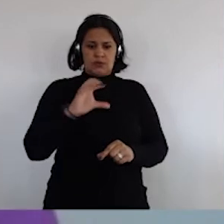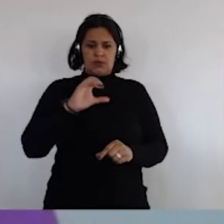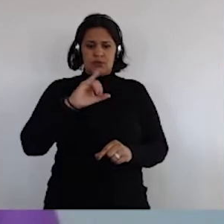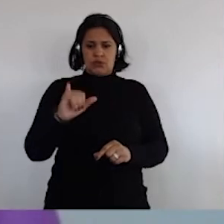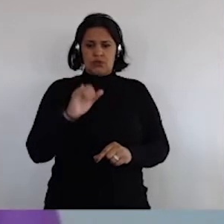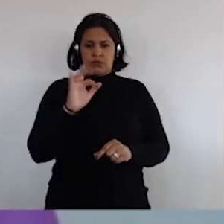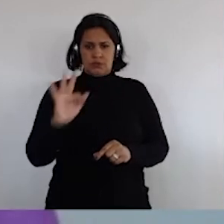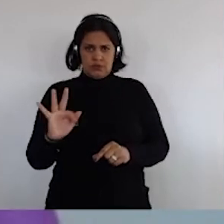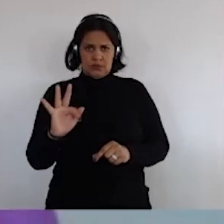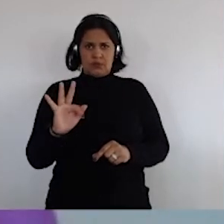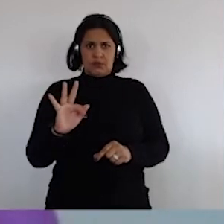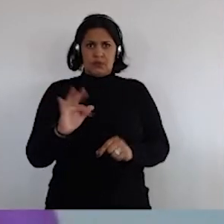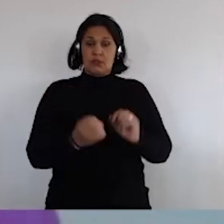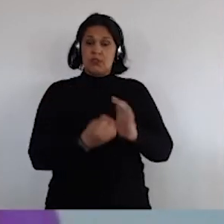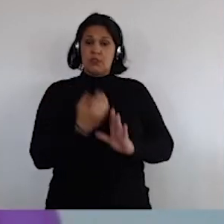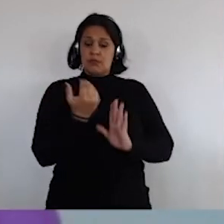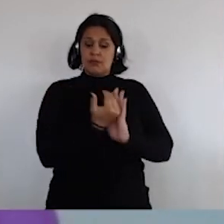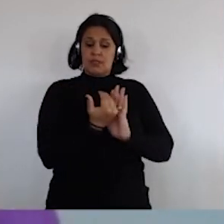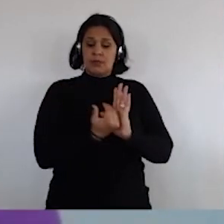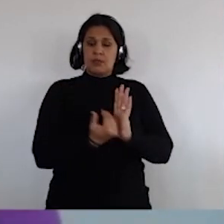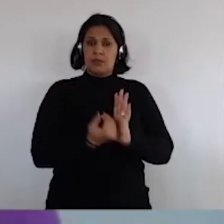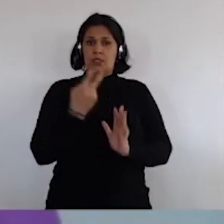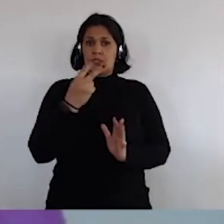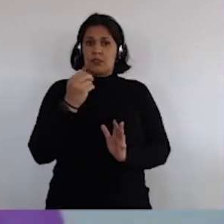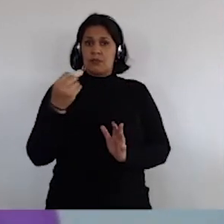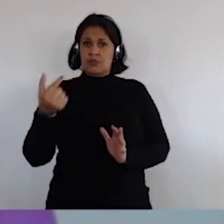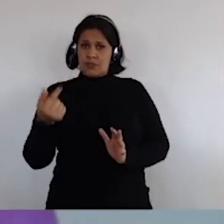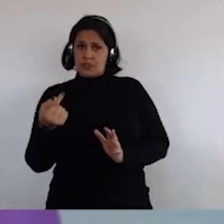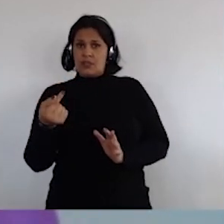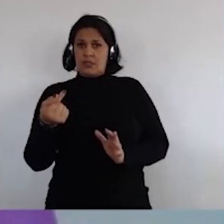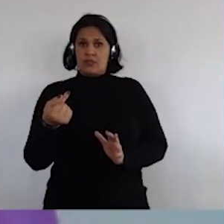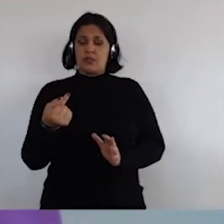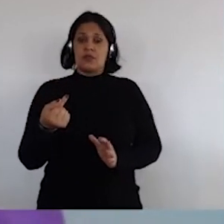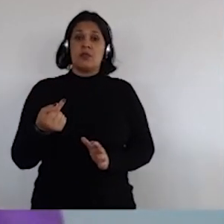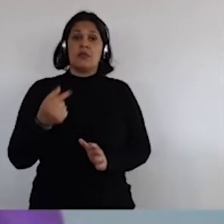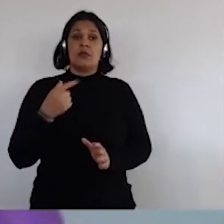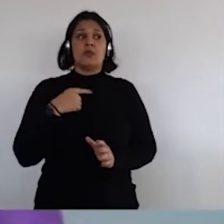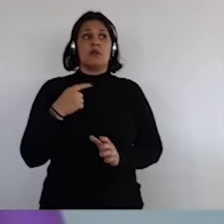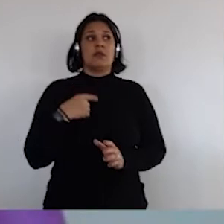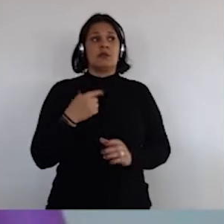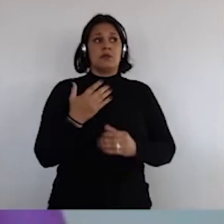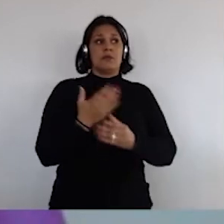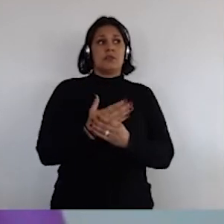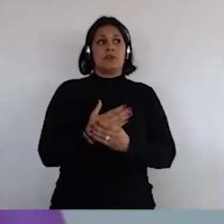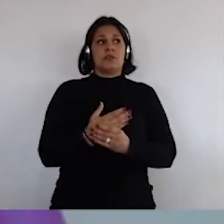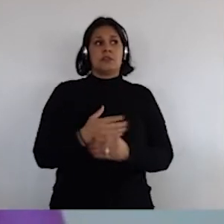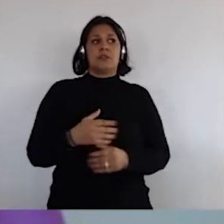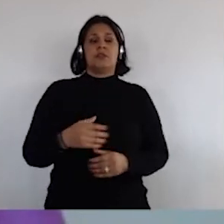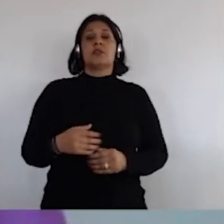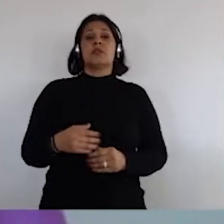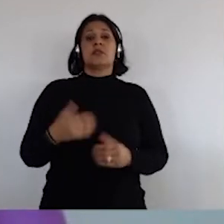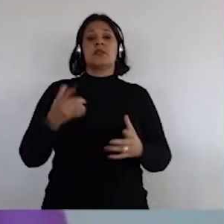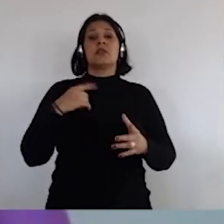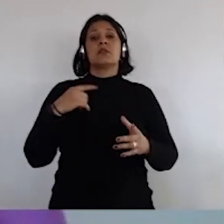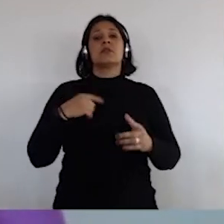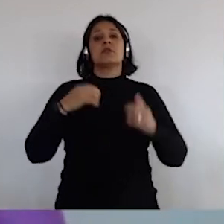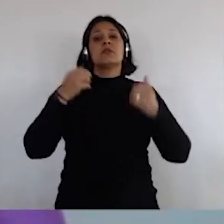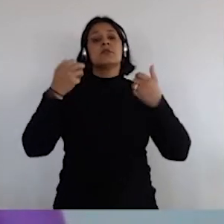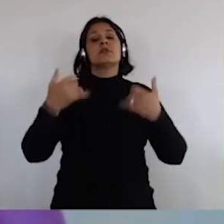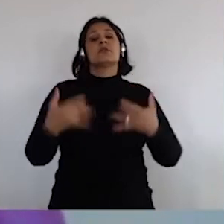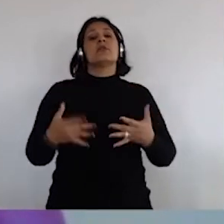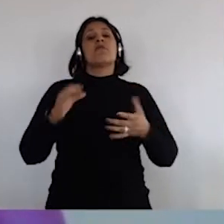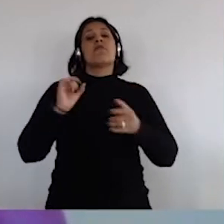em 2017, durante a Jornada de Processo Civil, que previu a realização